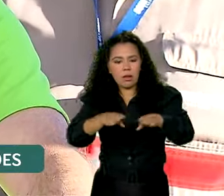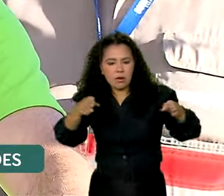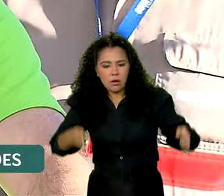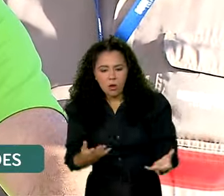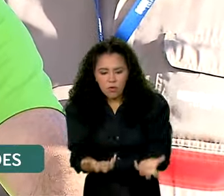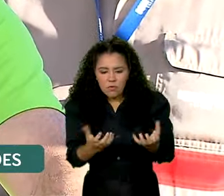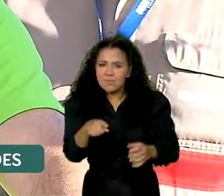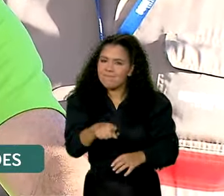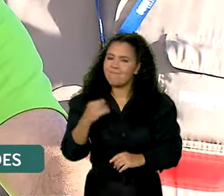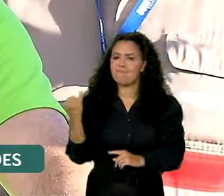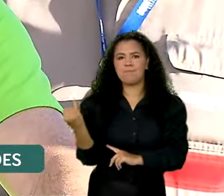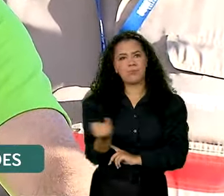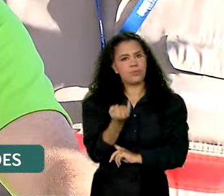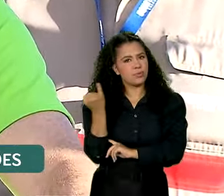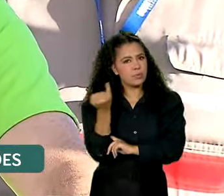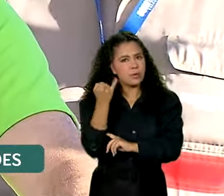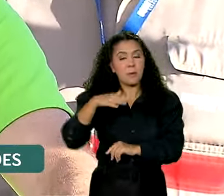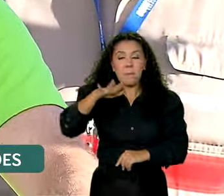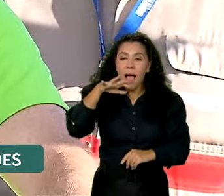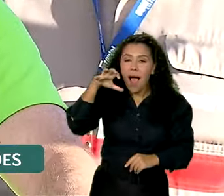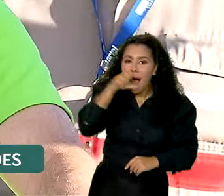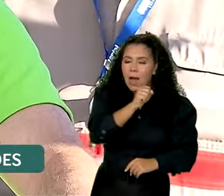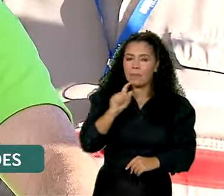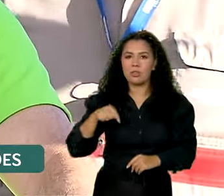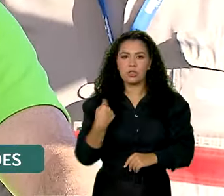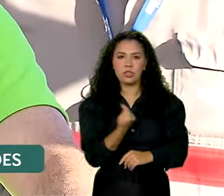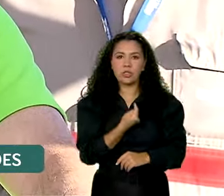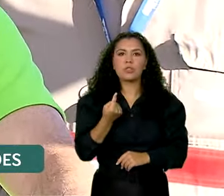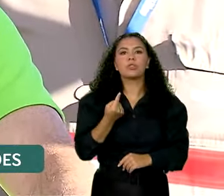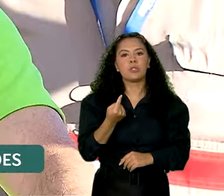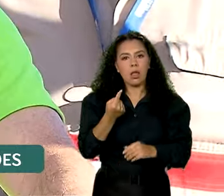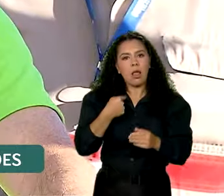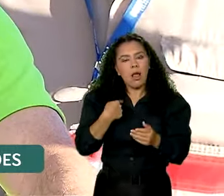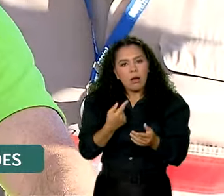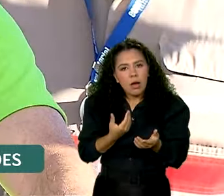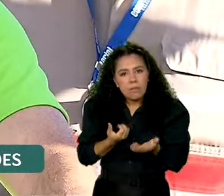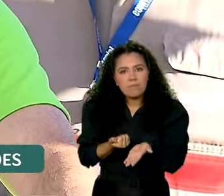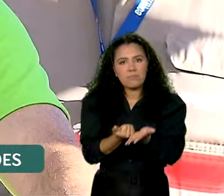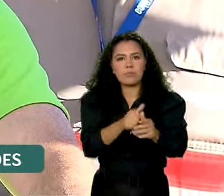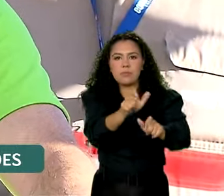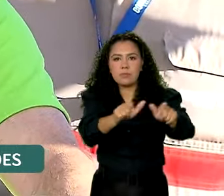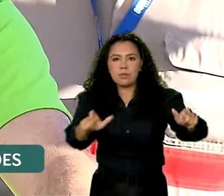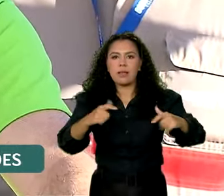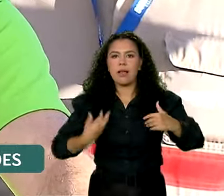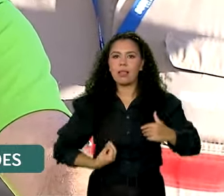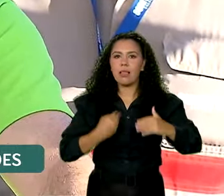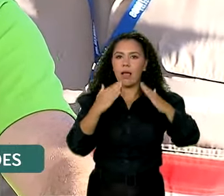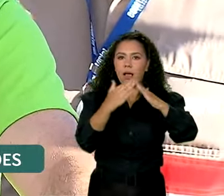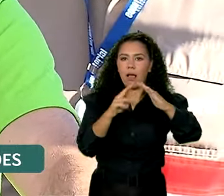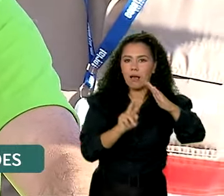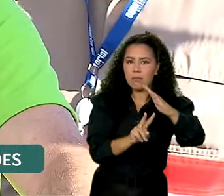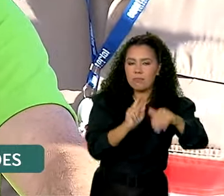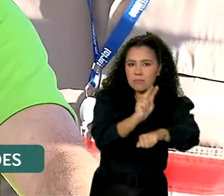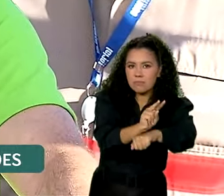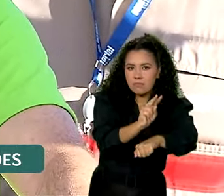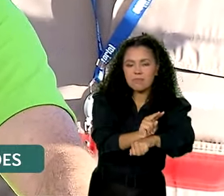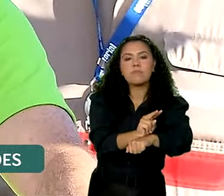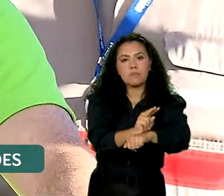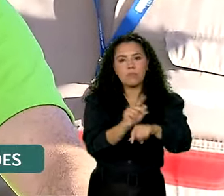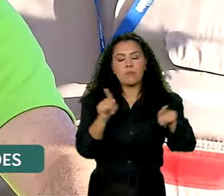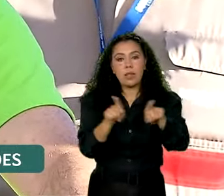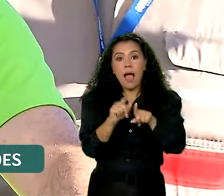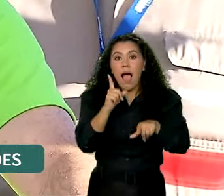foi fundamental para que o mais rápido possível a gente tire essas pessoas dos alojamentos. E tirar essa água através